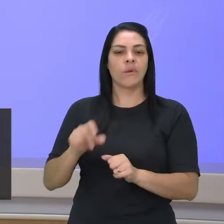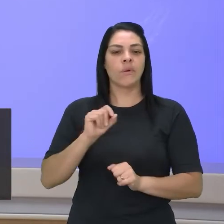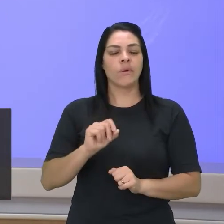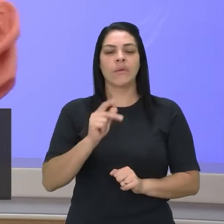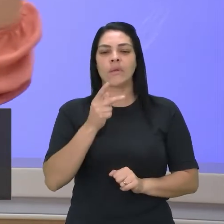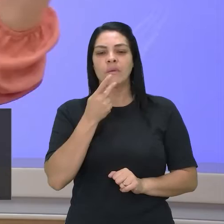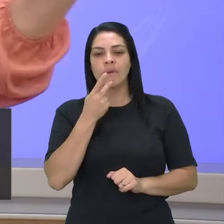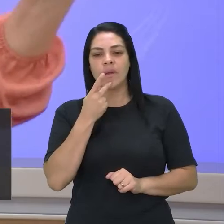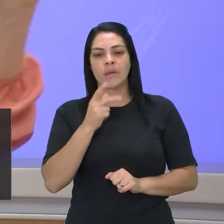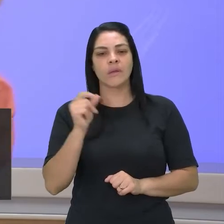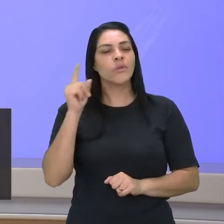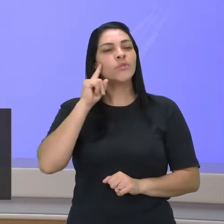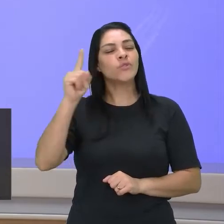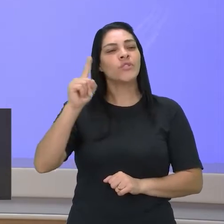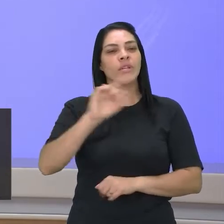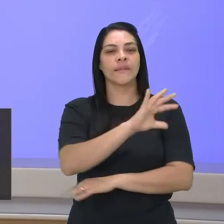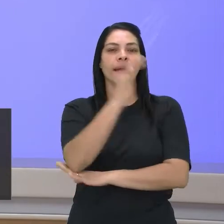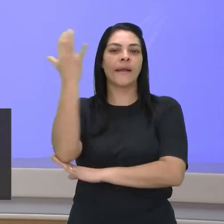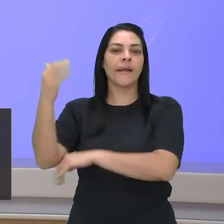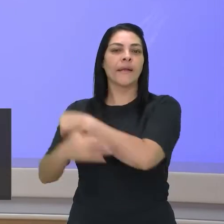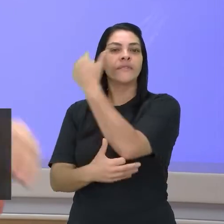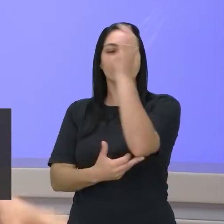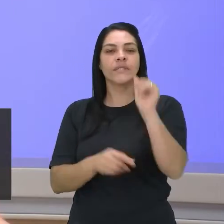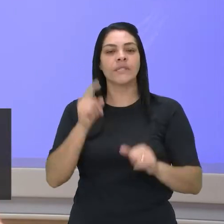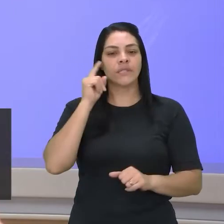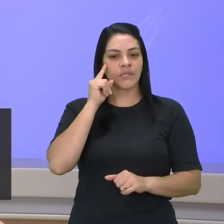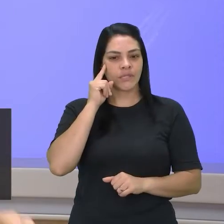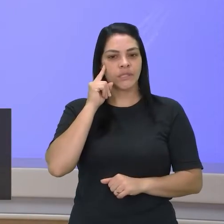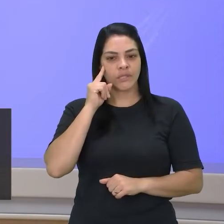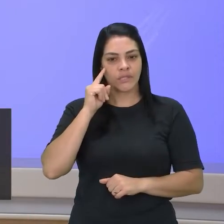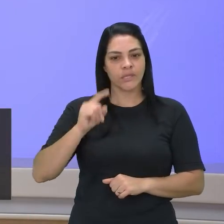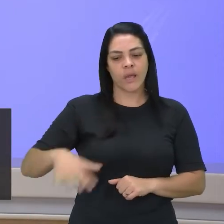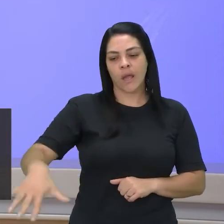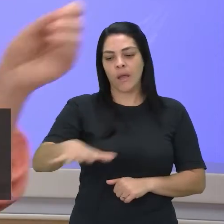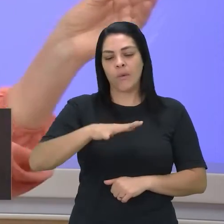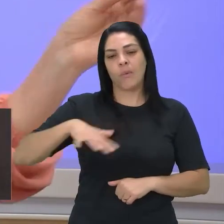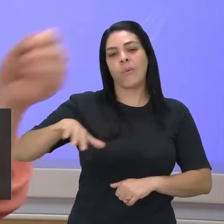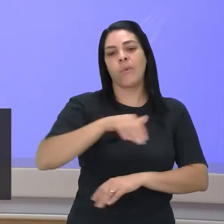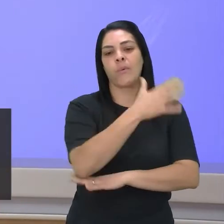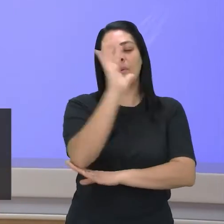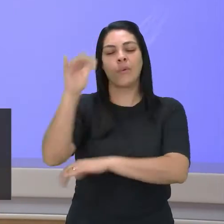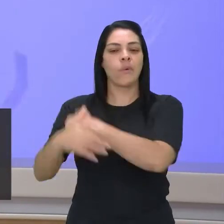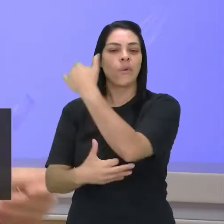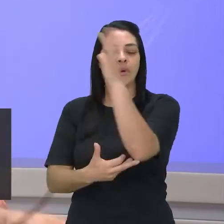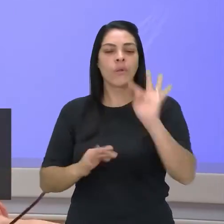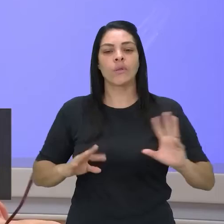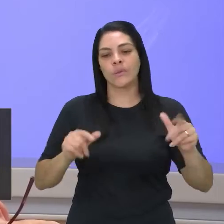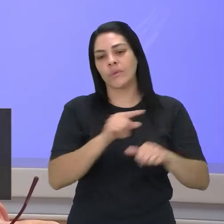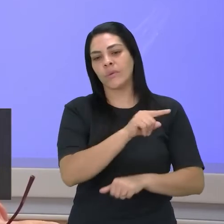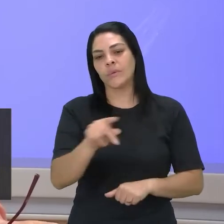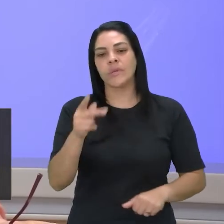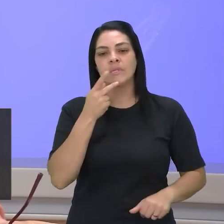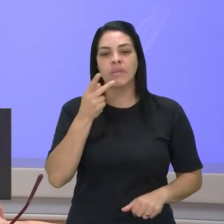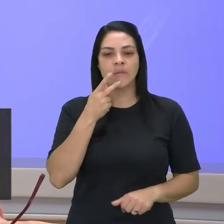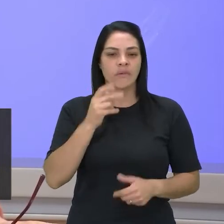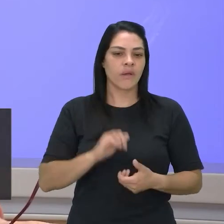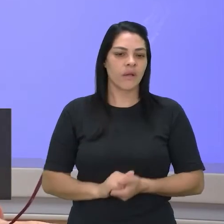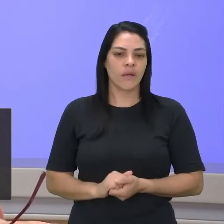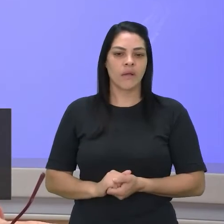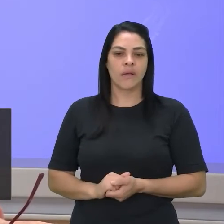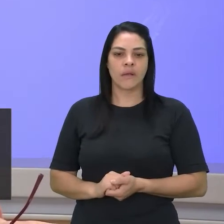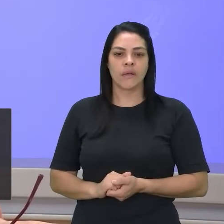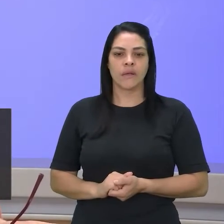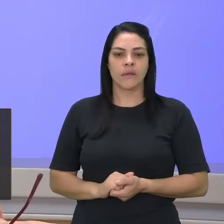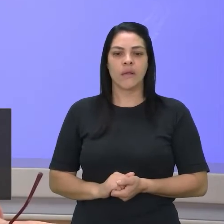da árvore, dia do meio ambiente, são coisas que deixam assim, parece o que você fala, acende um pontinho ali,